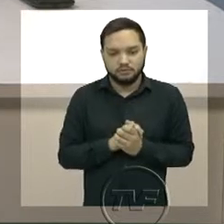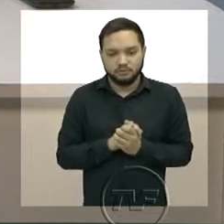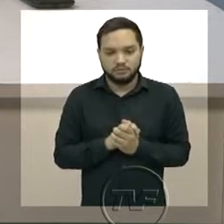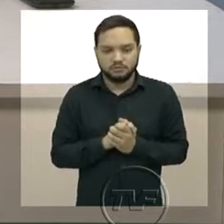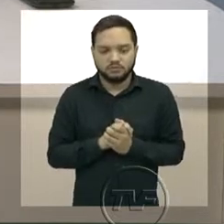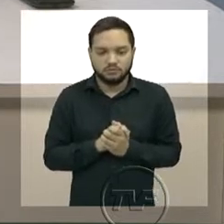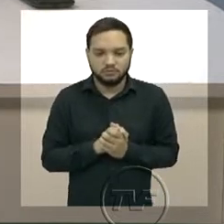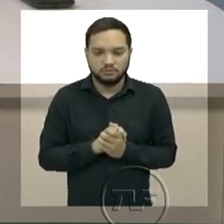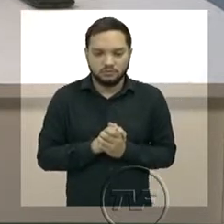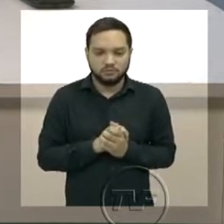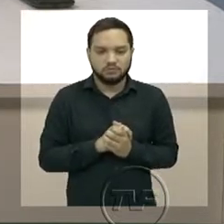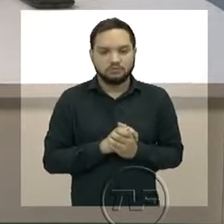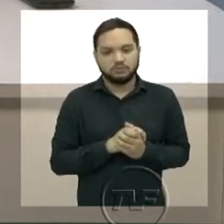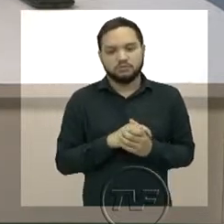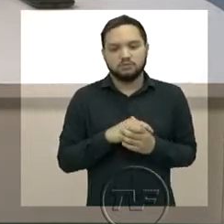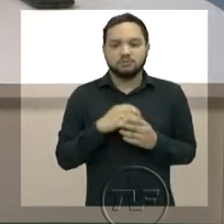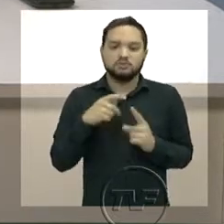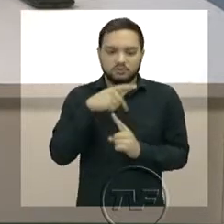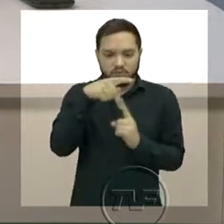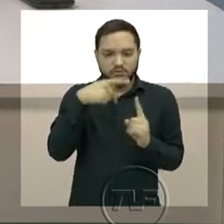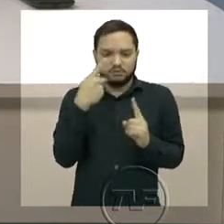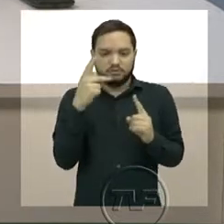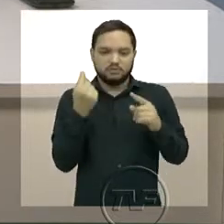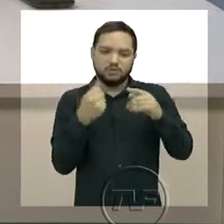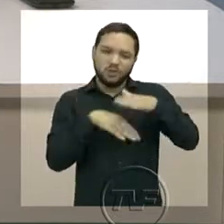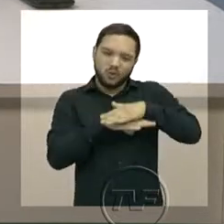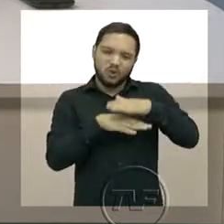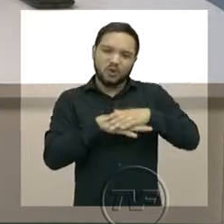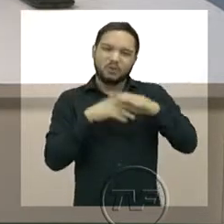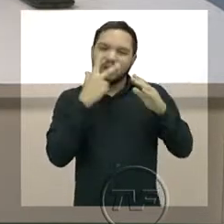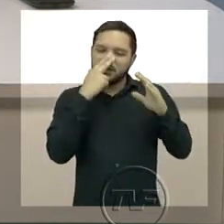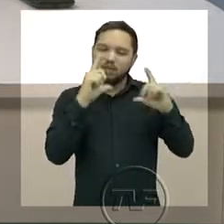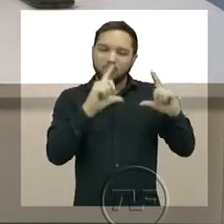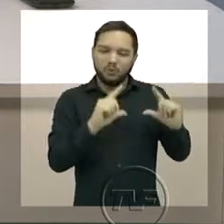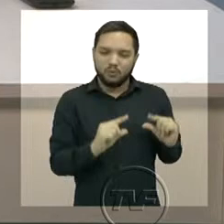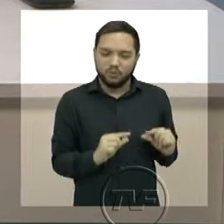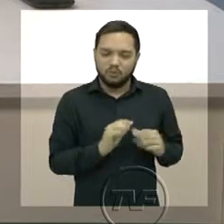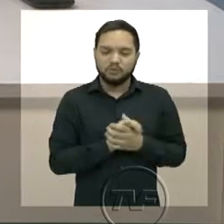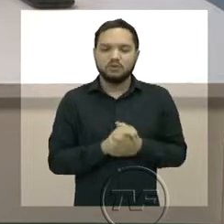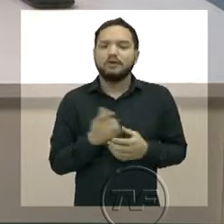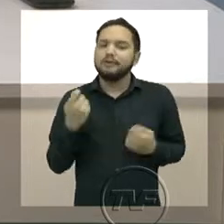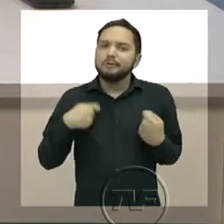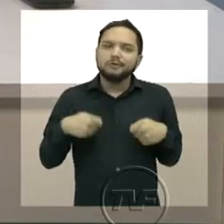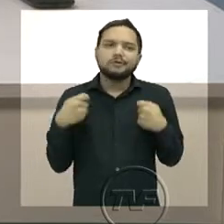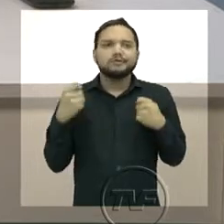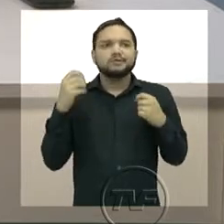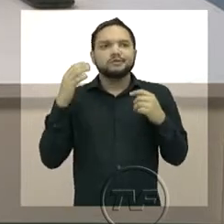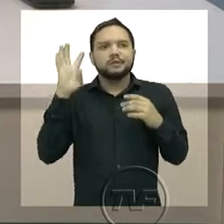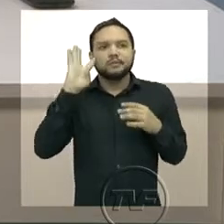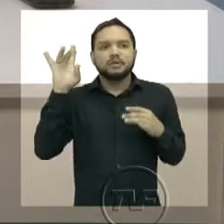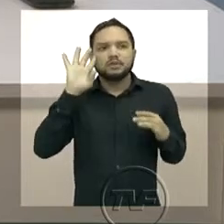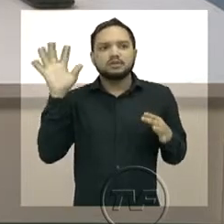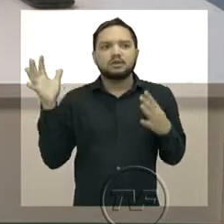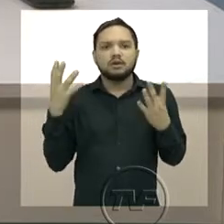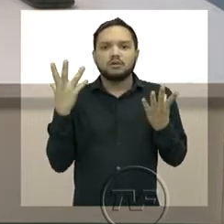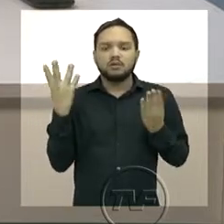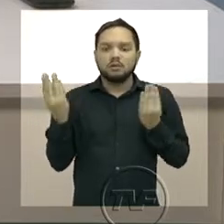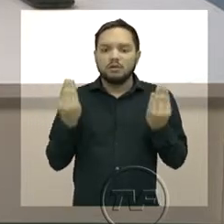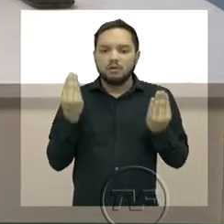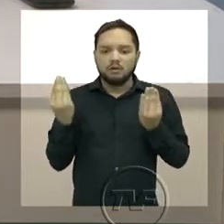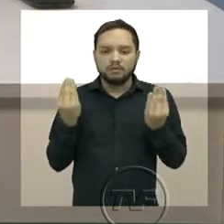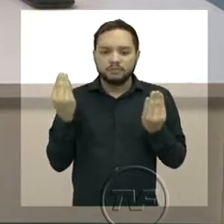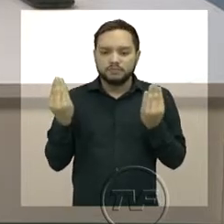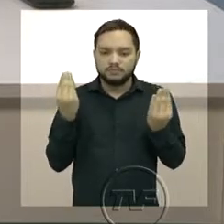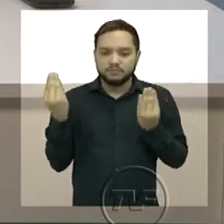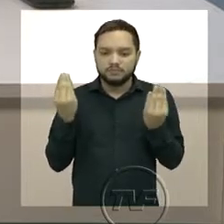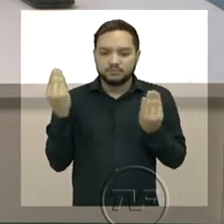Previdência Social e enfraquece o fundo da Previdência Social. Então, começa-se a pensar de que maneira, e é uma necessidade, Luiz, eu coloco para